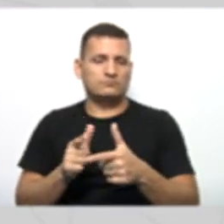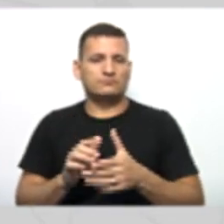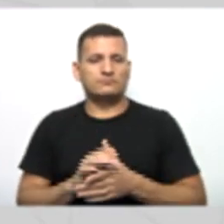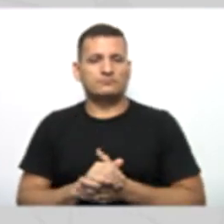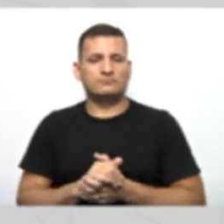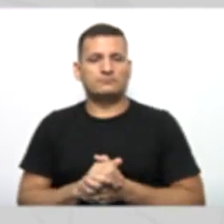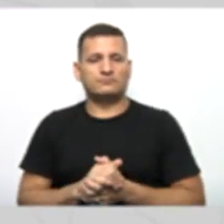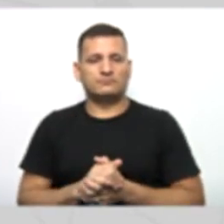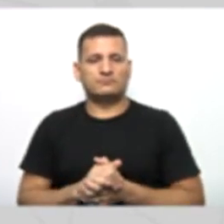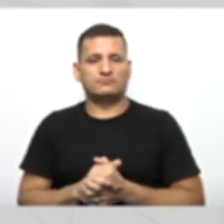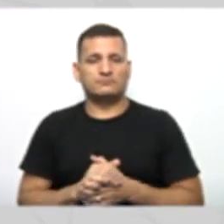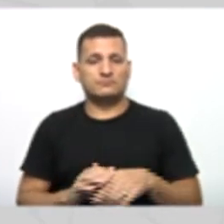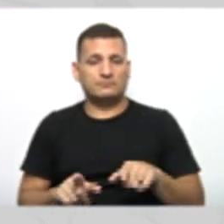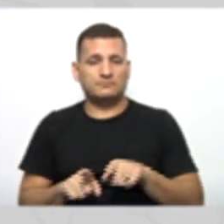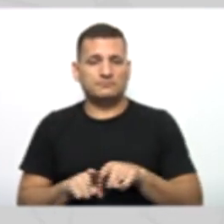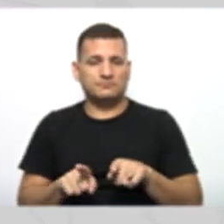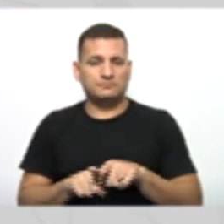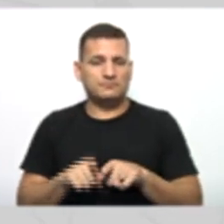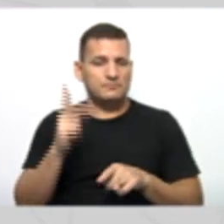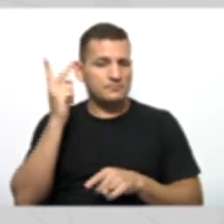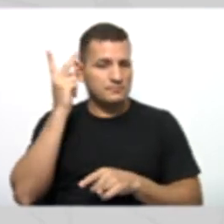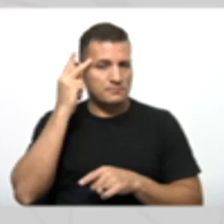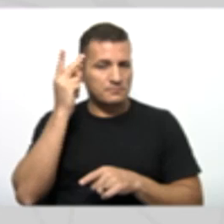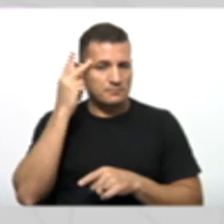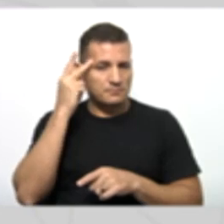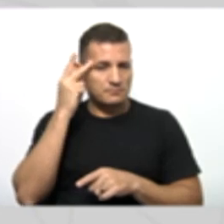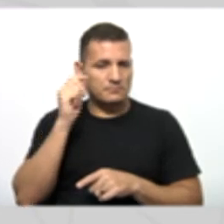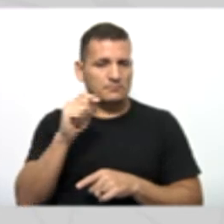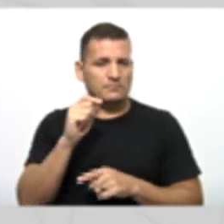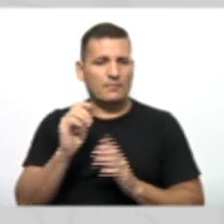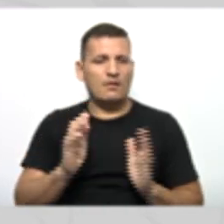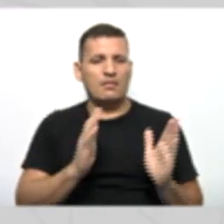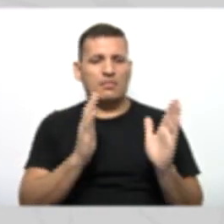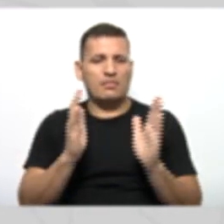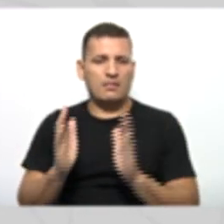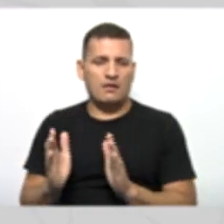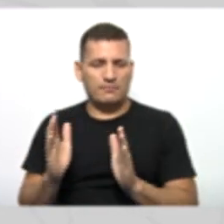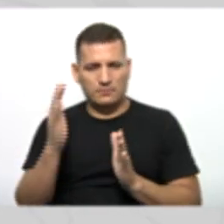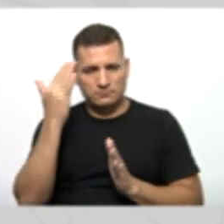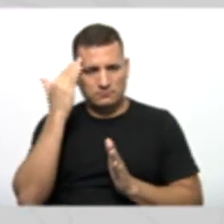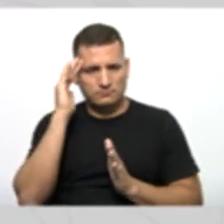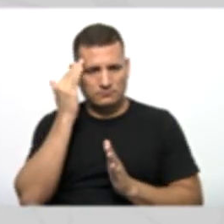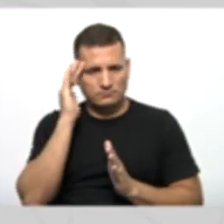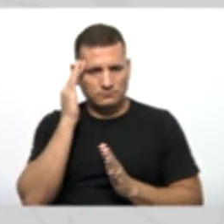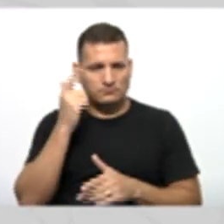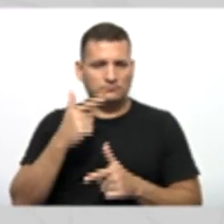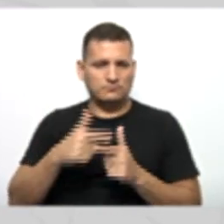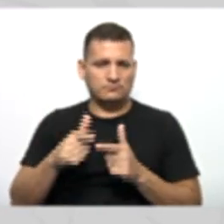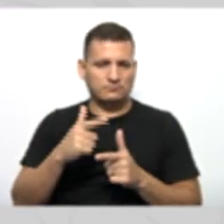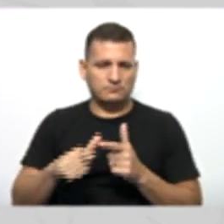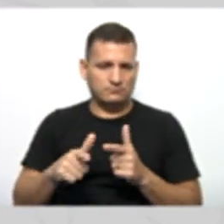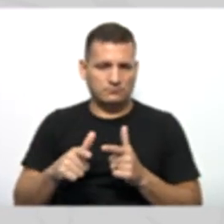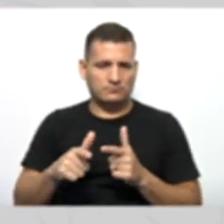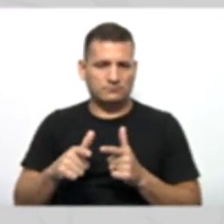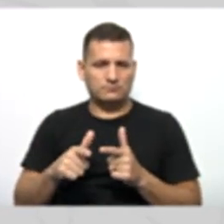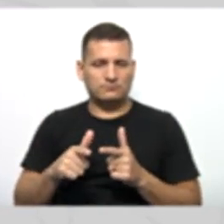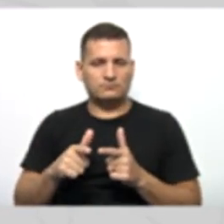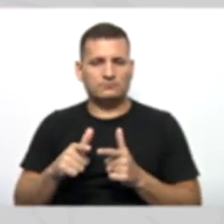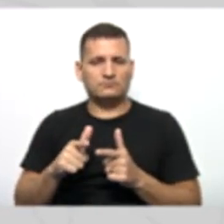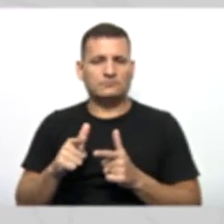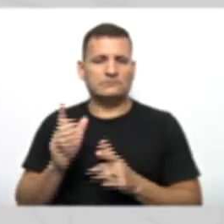Também é comum que seja definida como a etapa de compreensão do problema aplicado